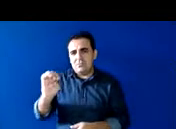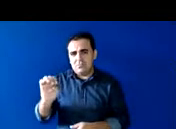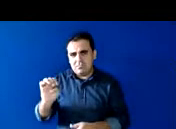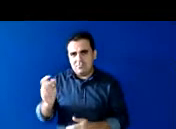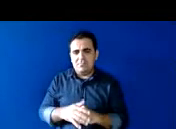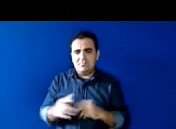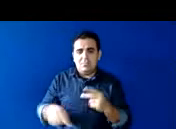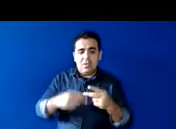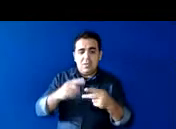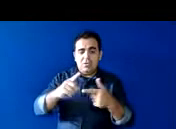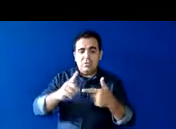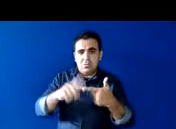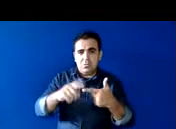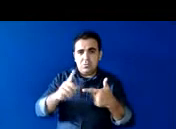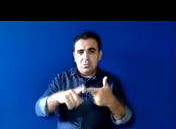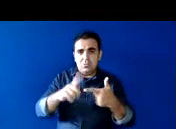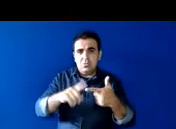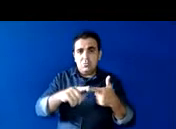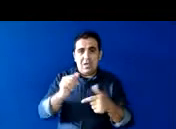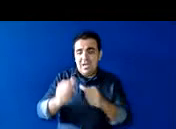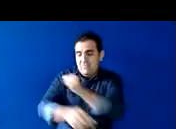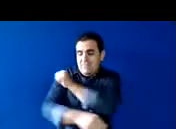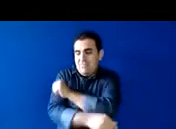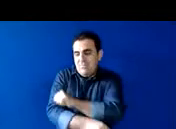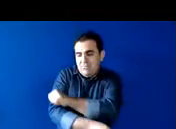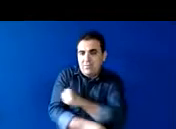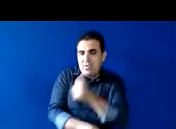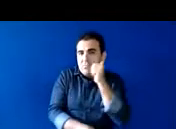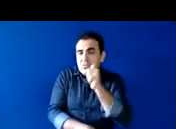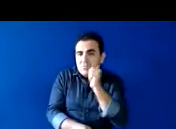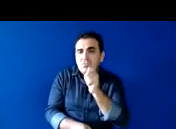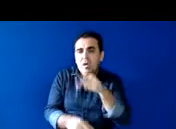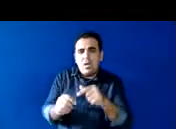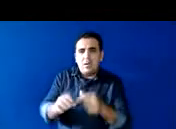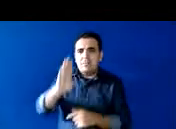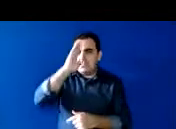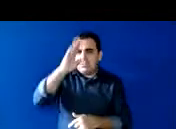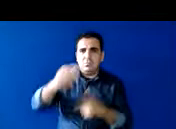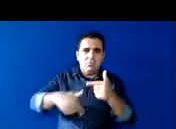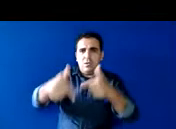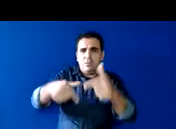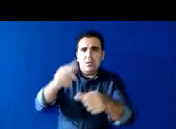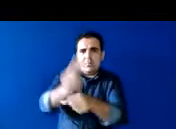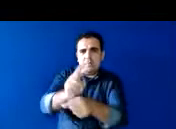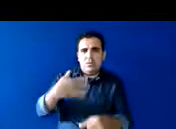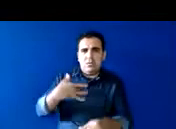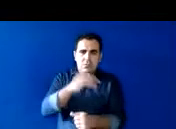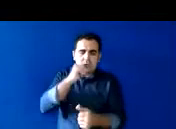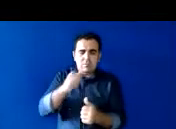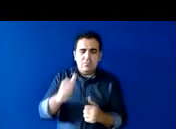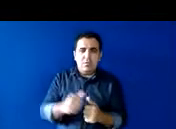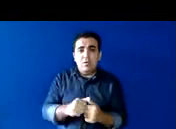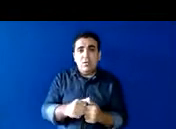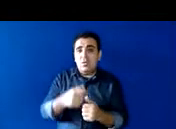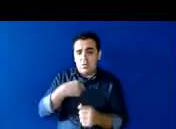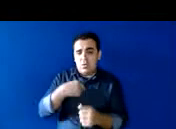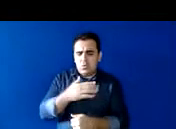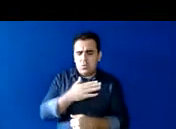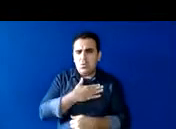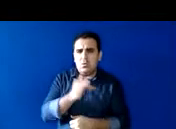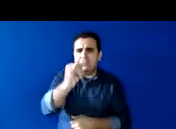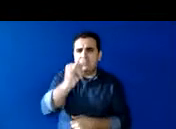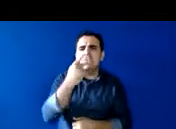que as enfermeiras, elas são o carro-chefe do cuidado à saúde das mulheres, né? Eu gosto de dizer que vocês não